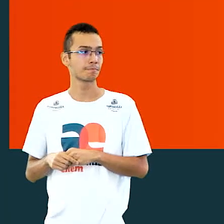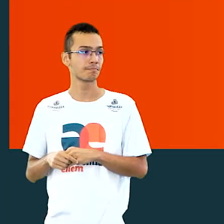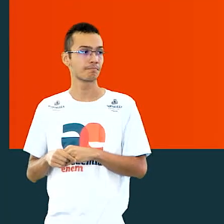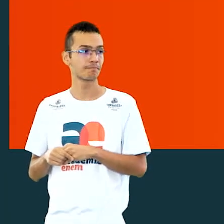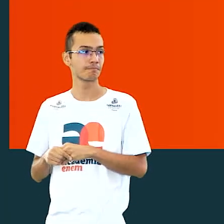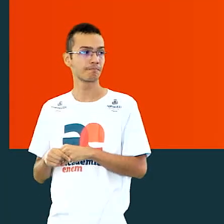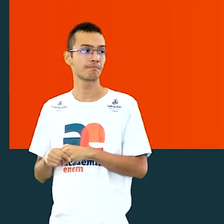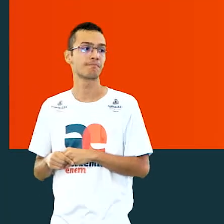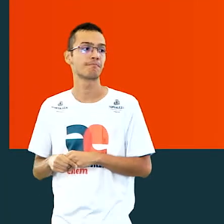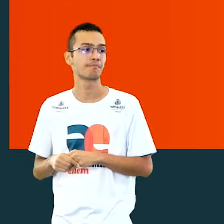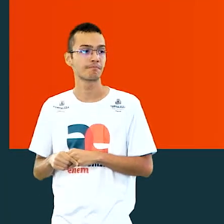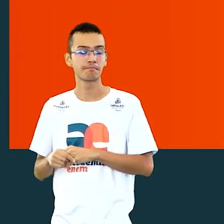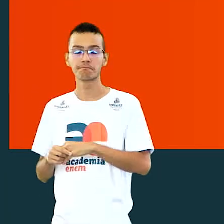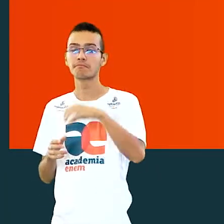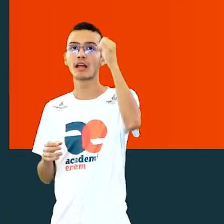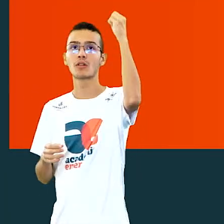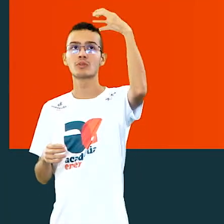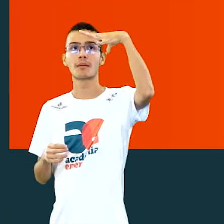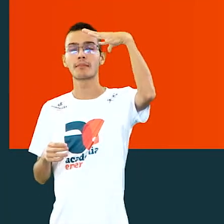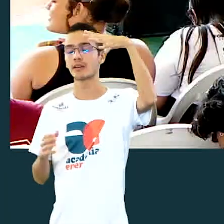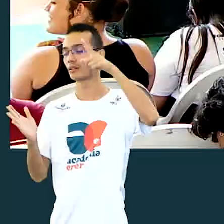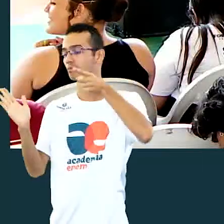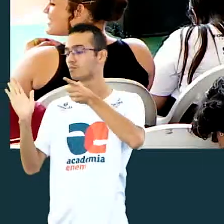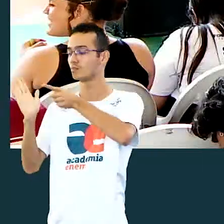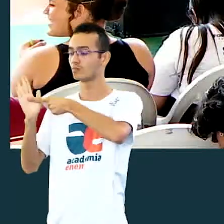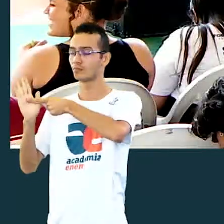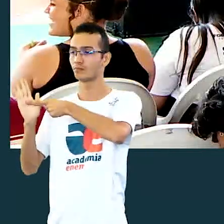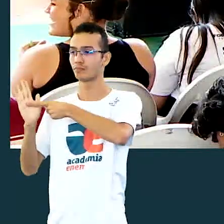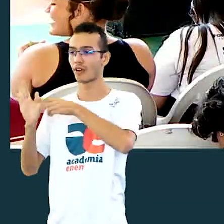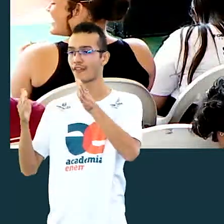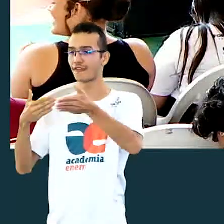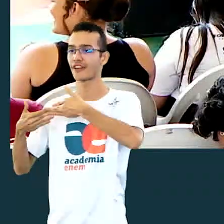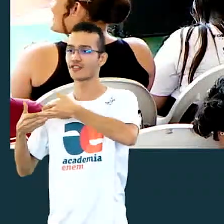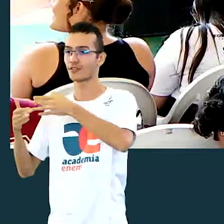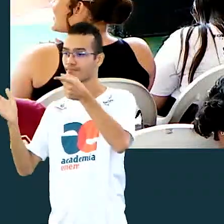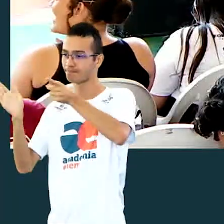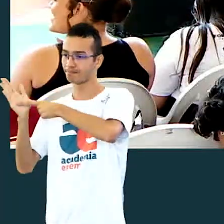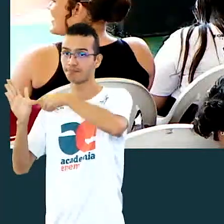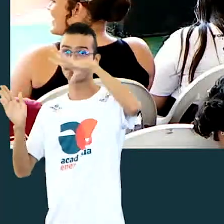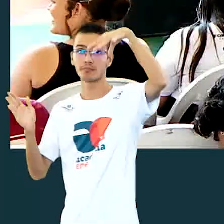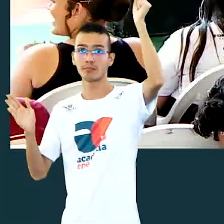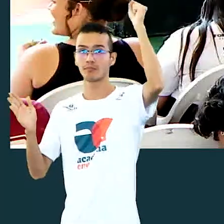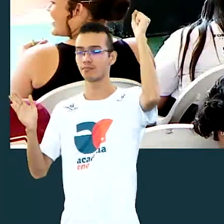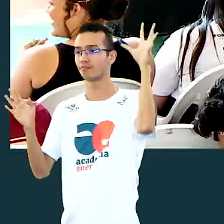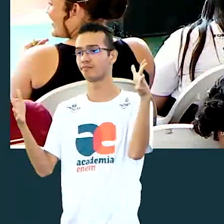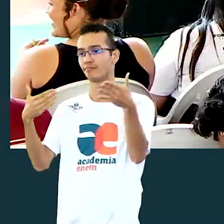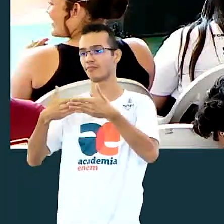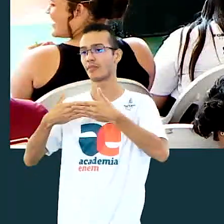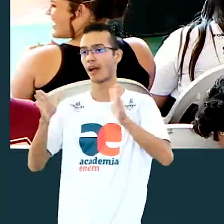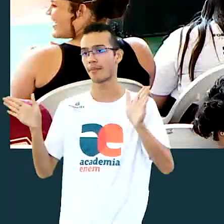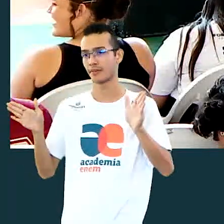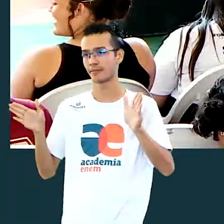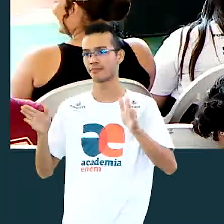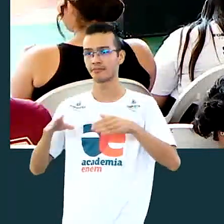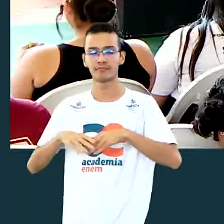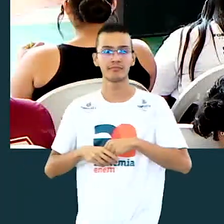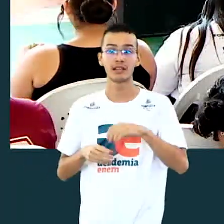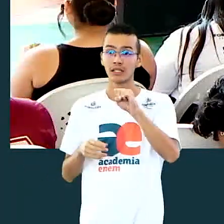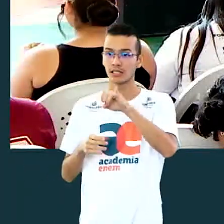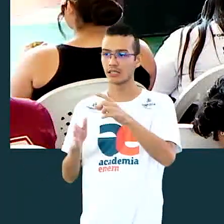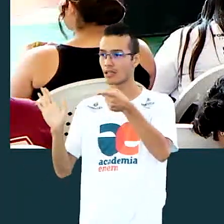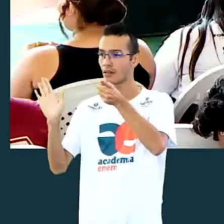da nossa residência. Combinado? Quando você abre o interruptor, você corta a